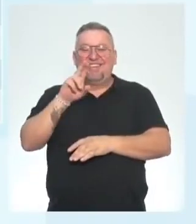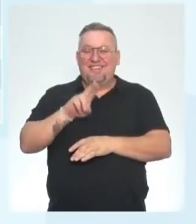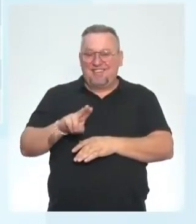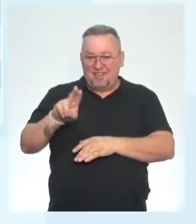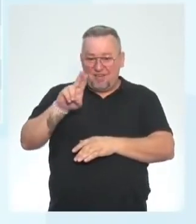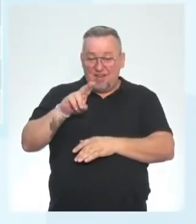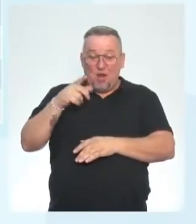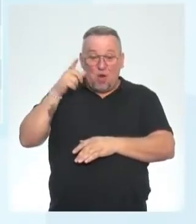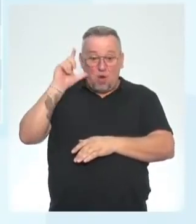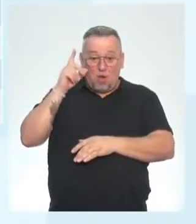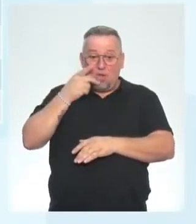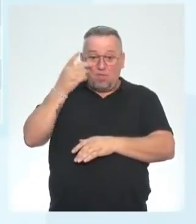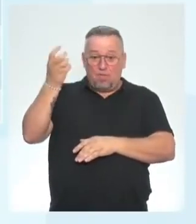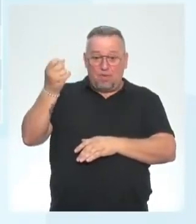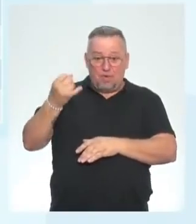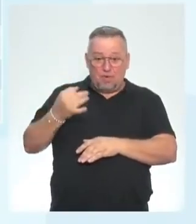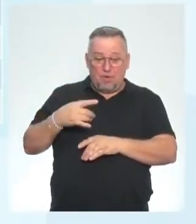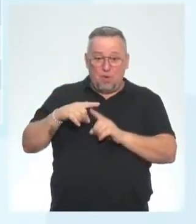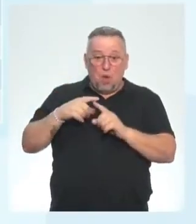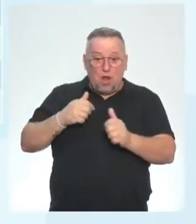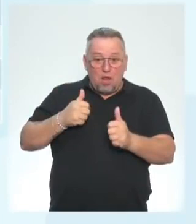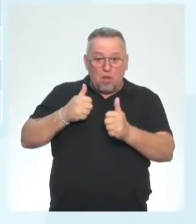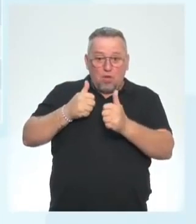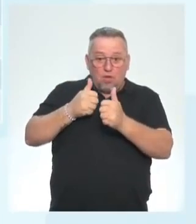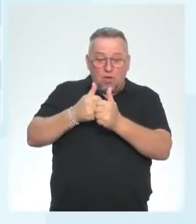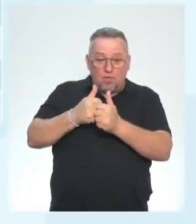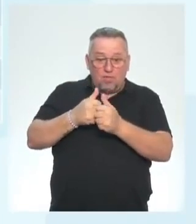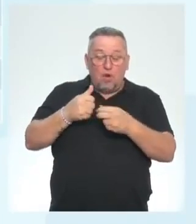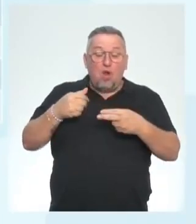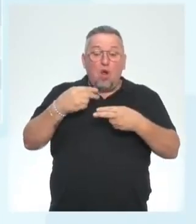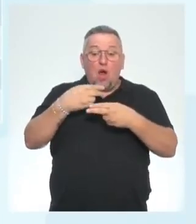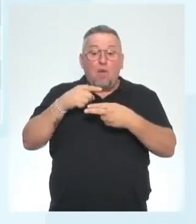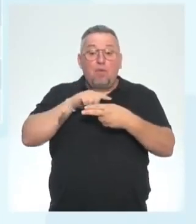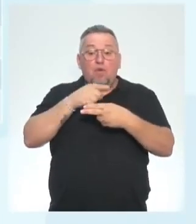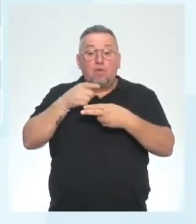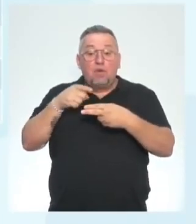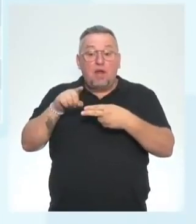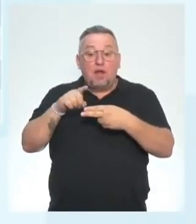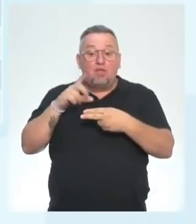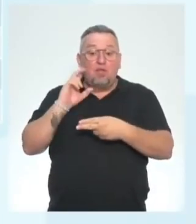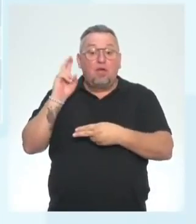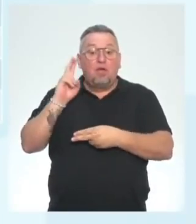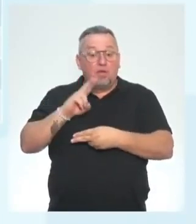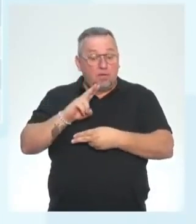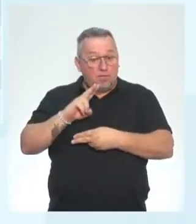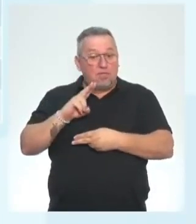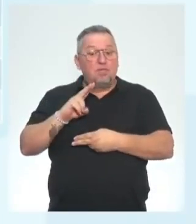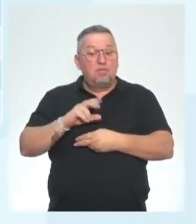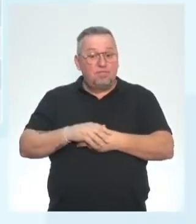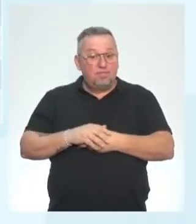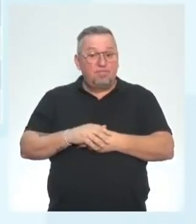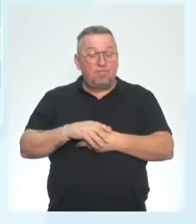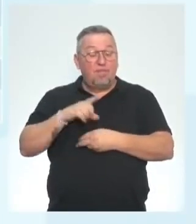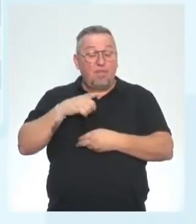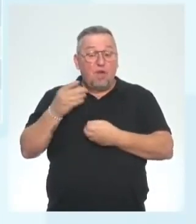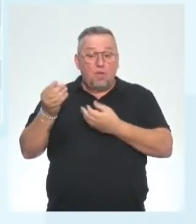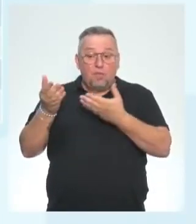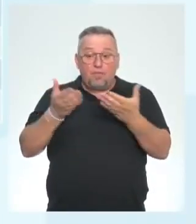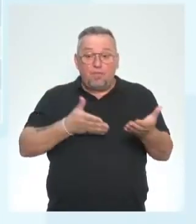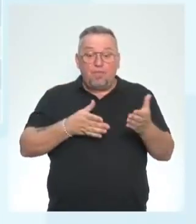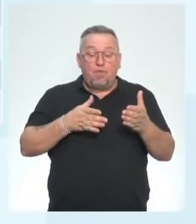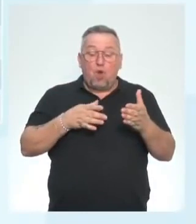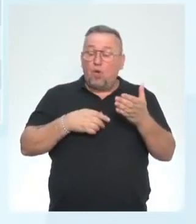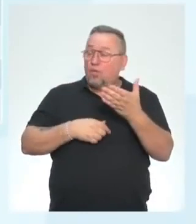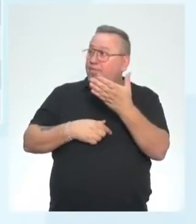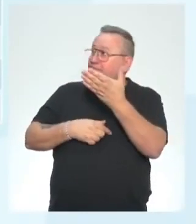nós falamos ontem, um arredondamento, uma proximidade, né? Nós estimamos esses valores. Aí eu trouxe um padrão